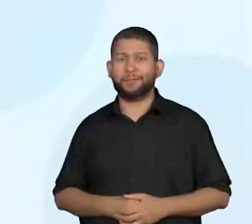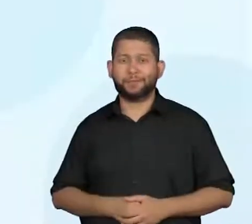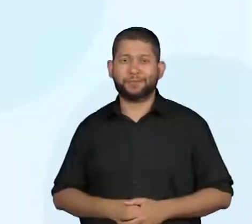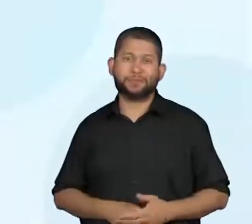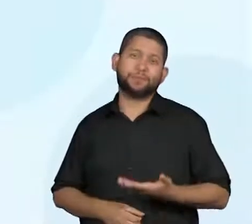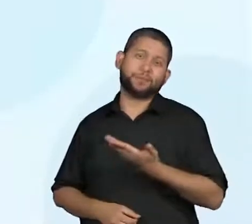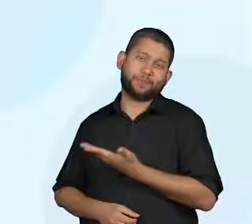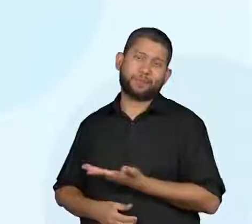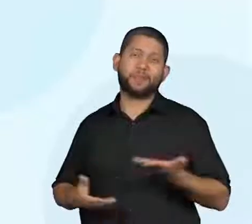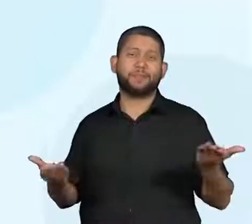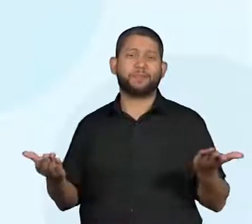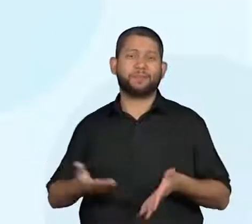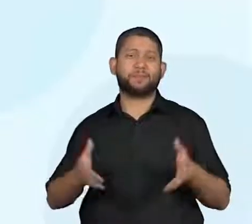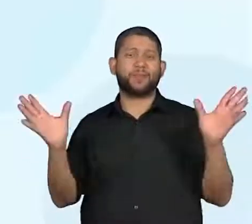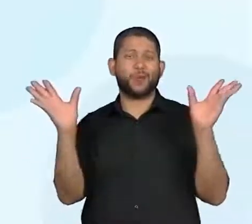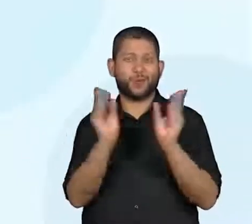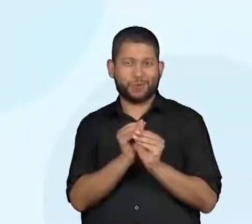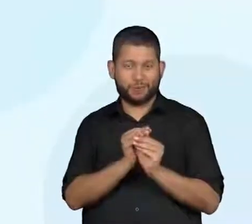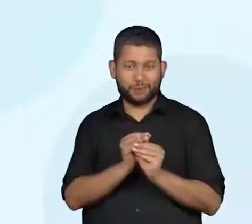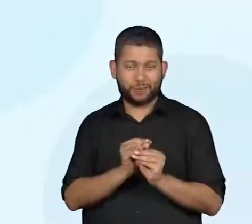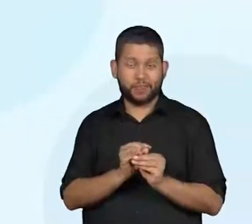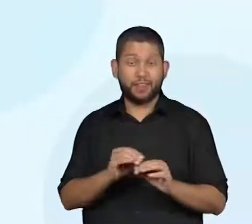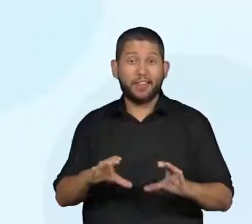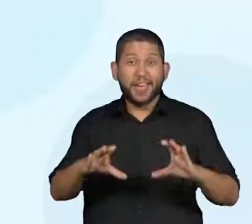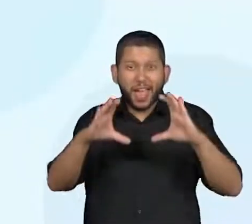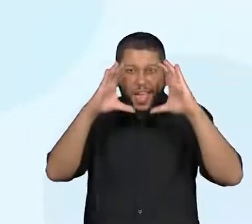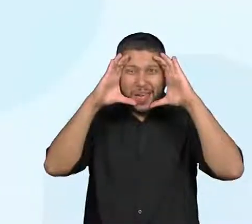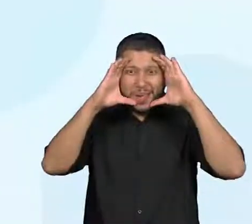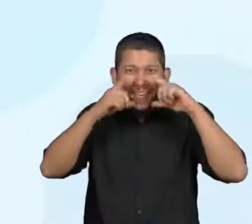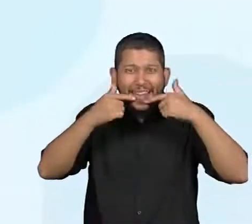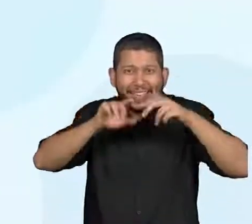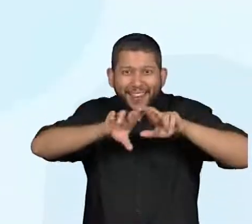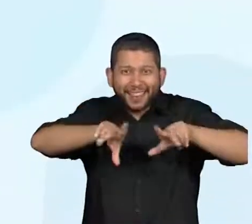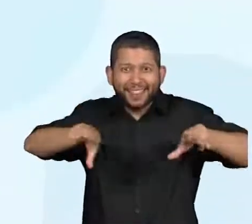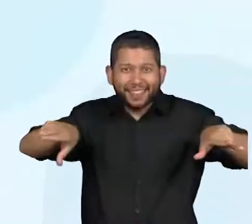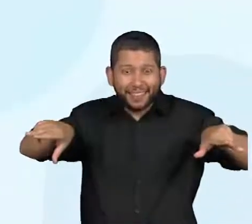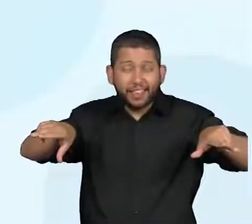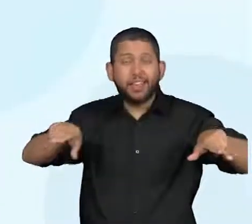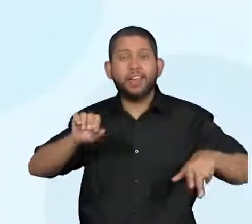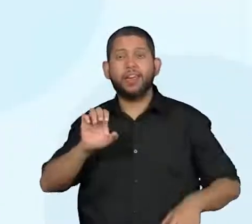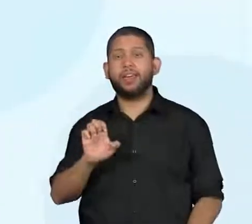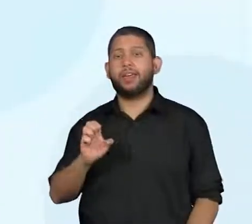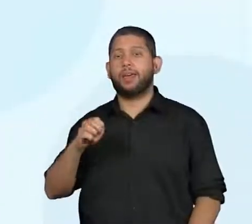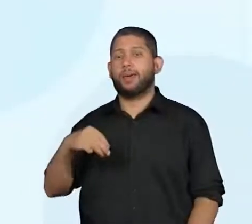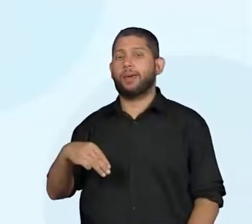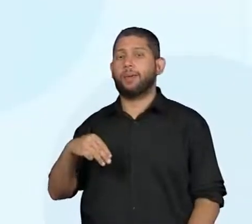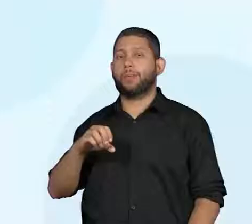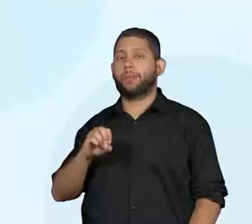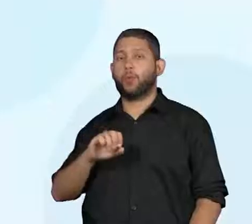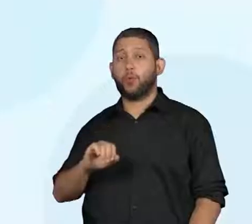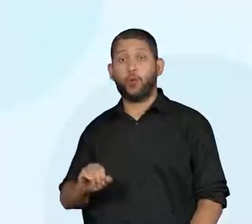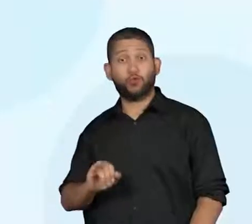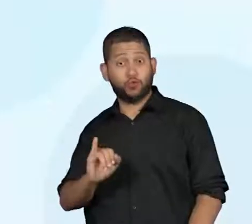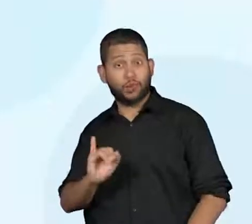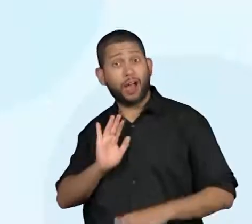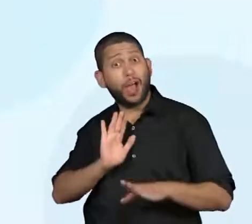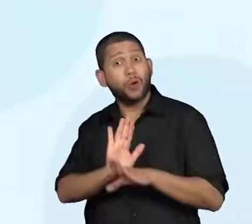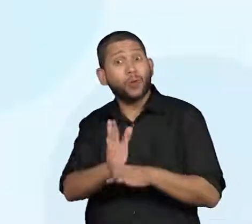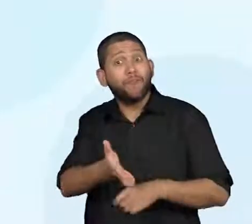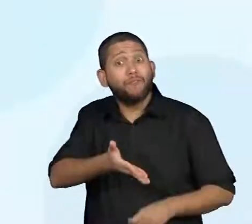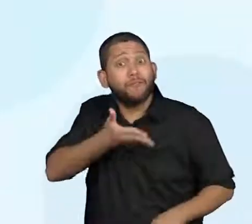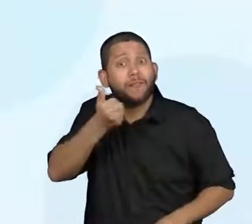Em resumo, os emojis realmente facilitam